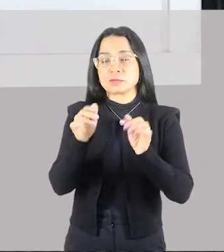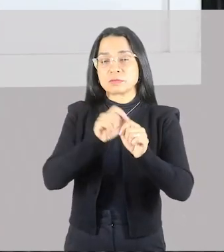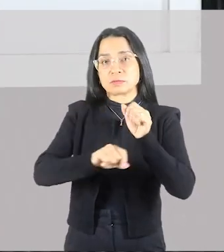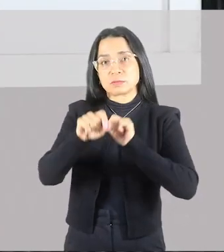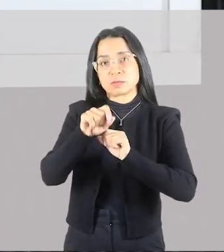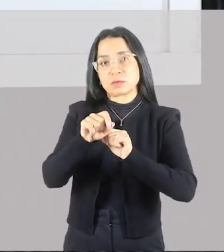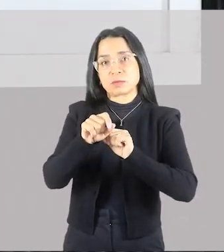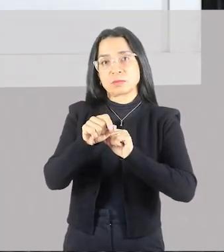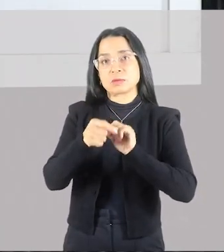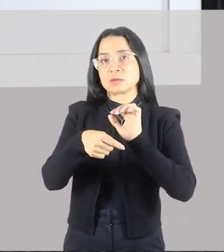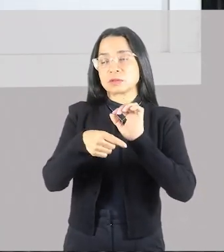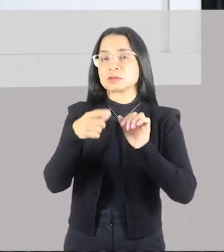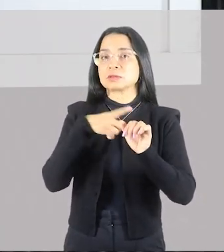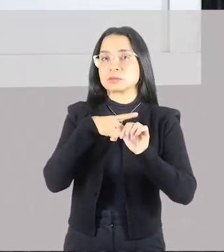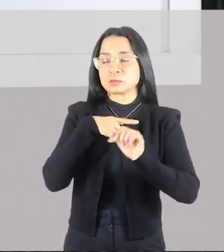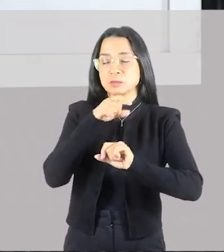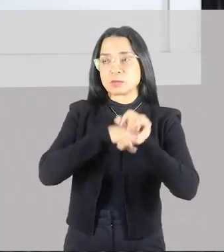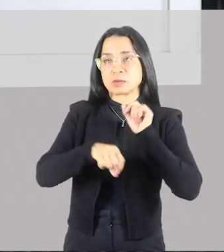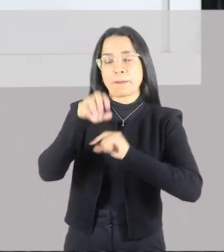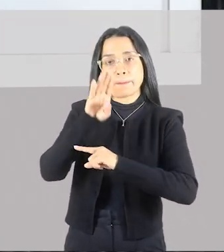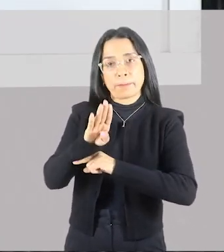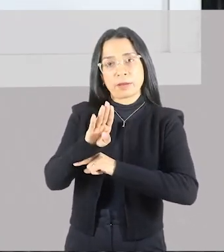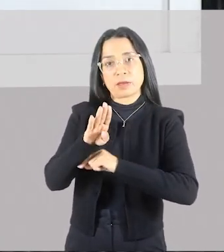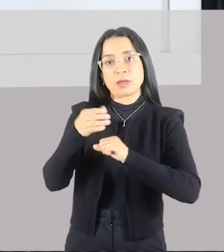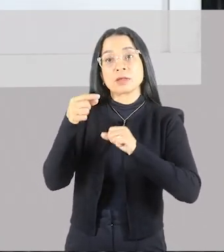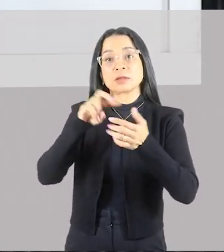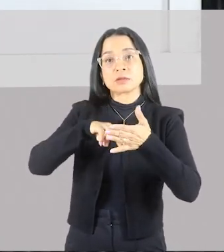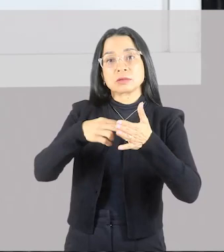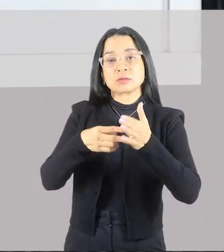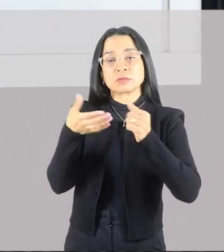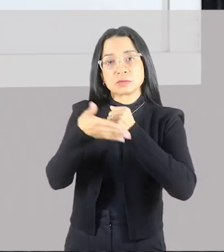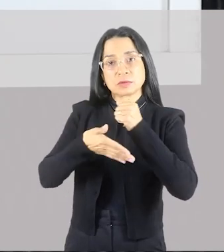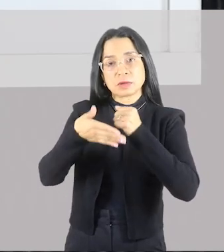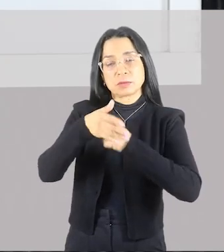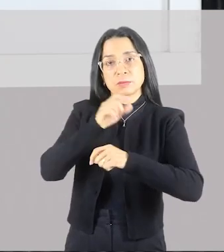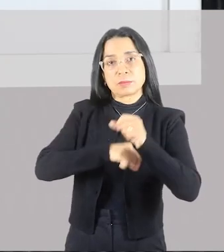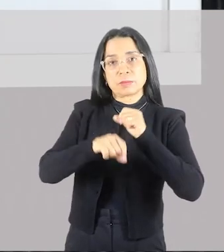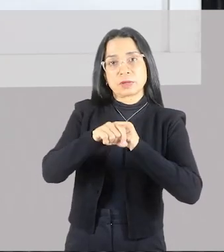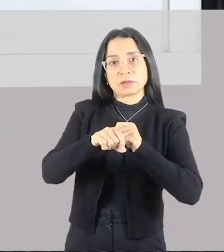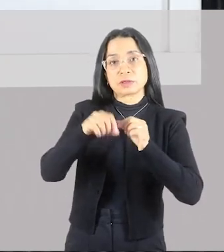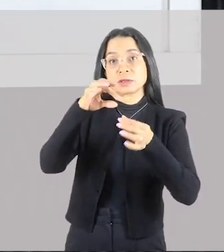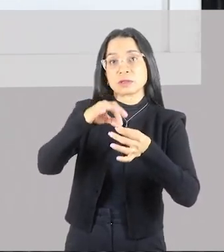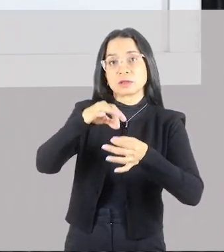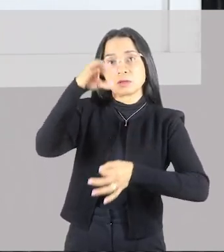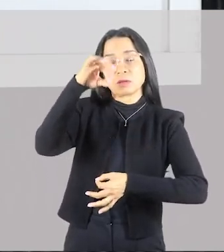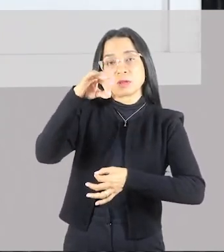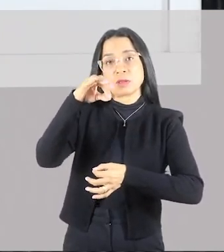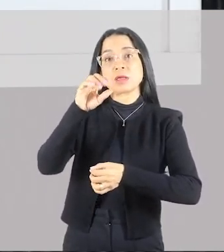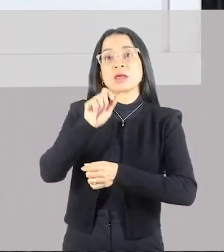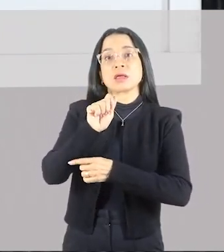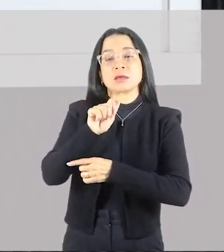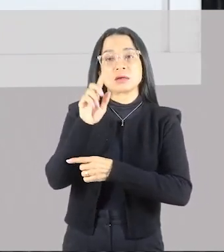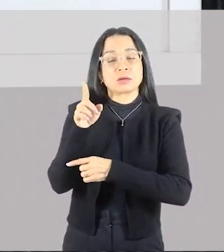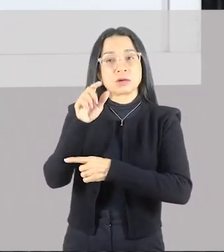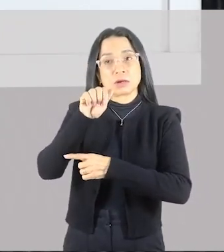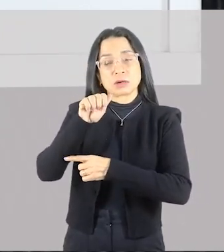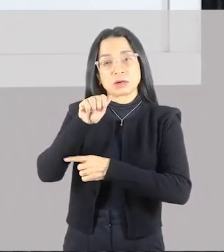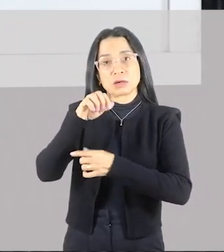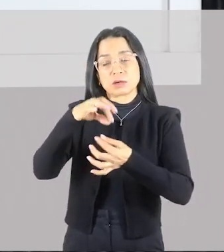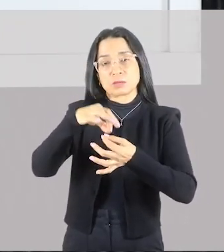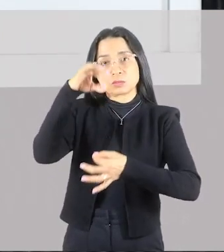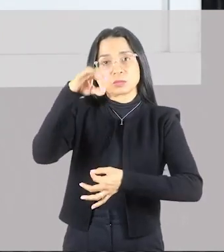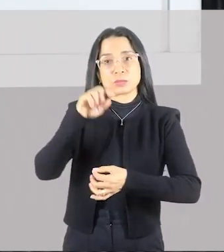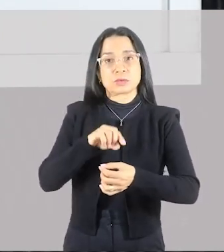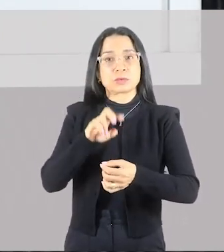base e H é a altura. Para você calcular a área de um triângulo é muito simples, pessoal. Basta você a área